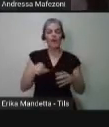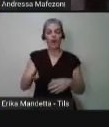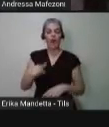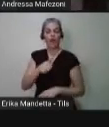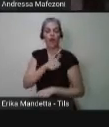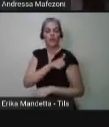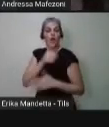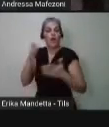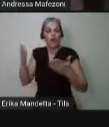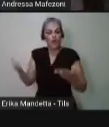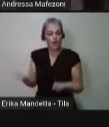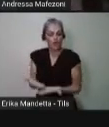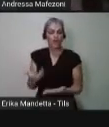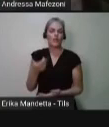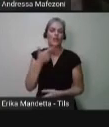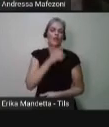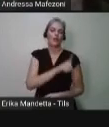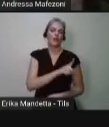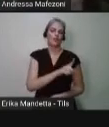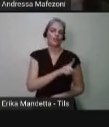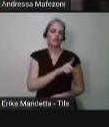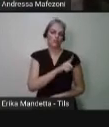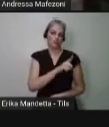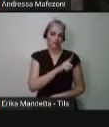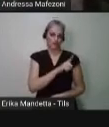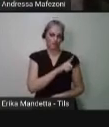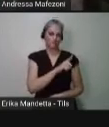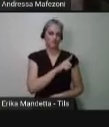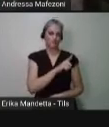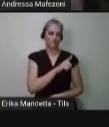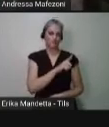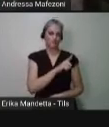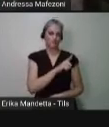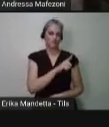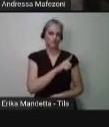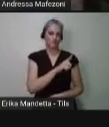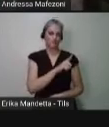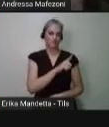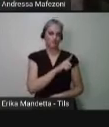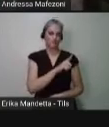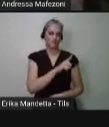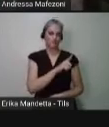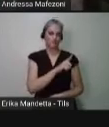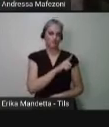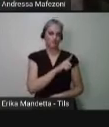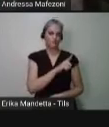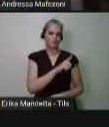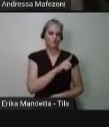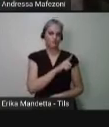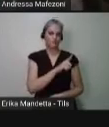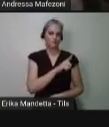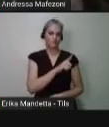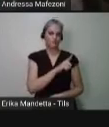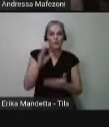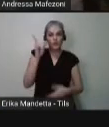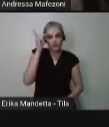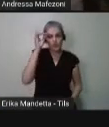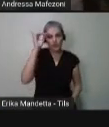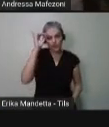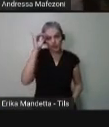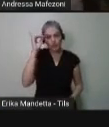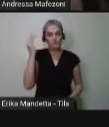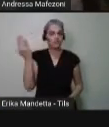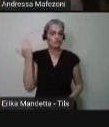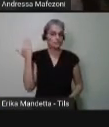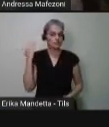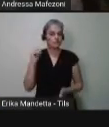médio. Nós temos alguns estudantes que têm deficiência intelectual e que foram